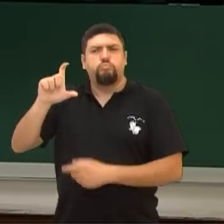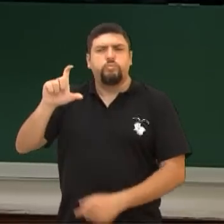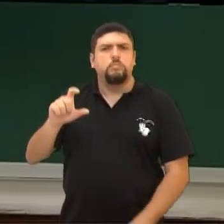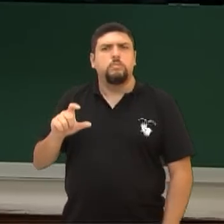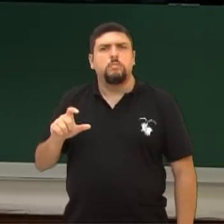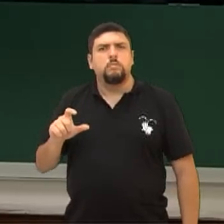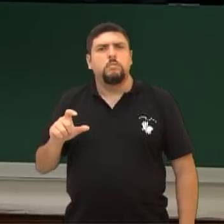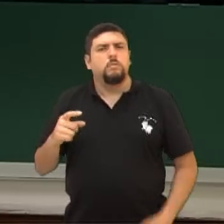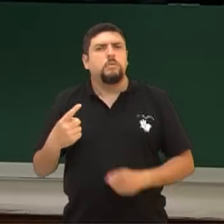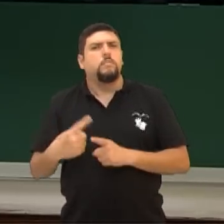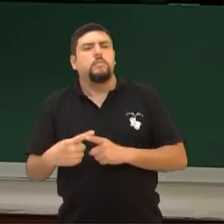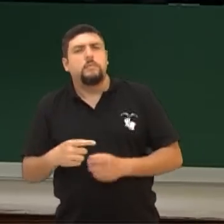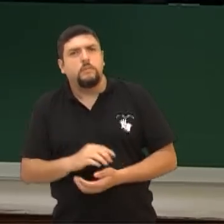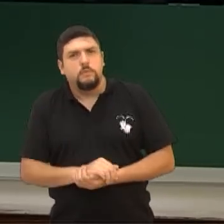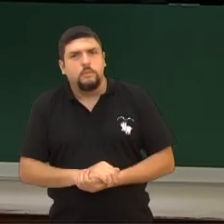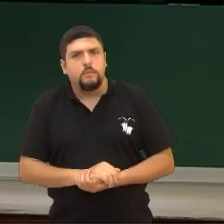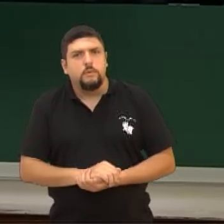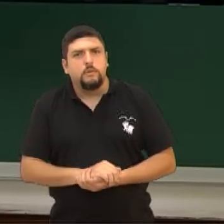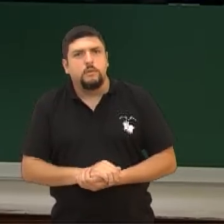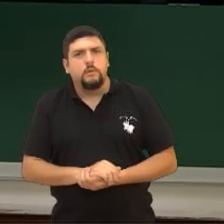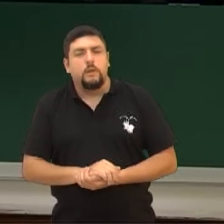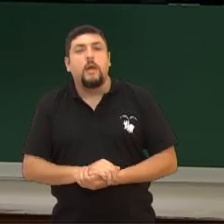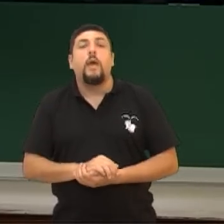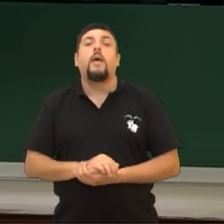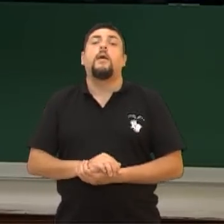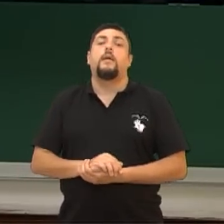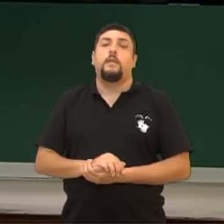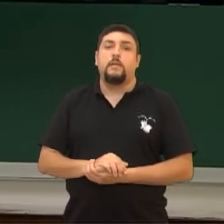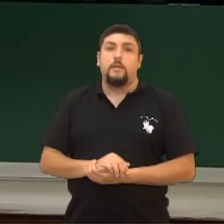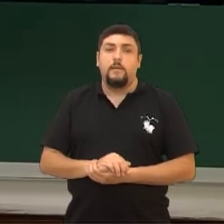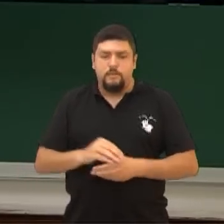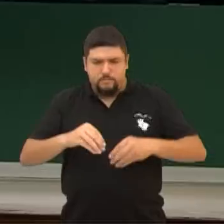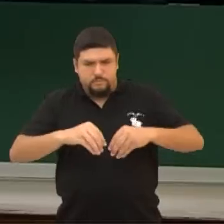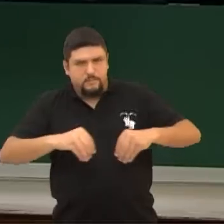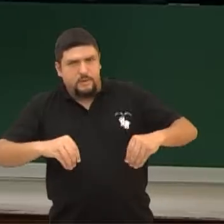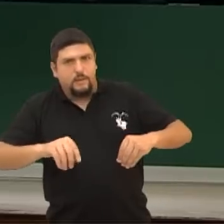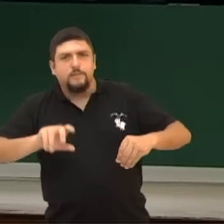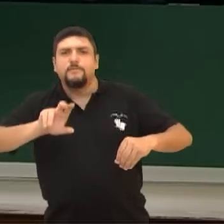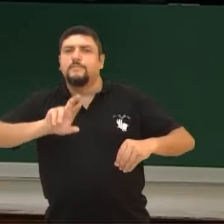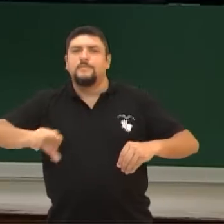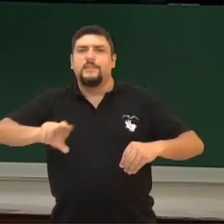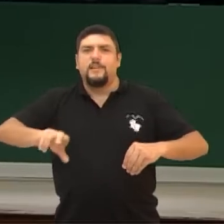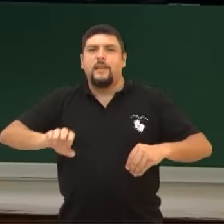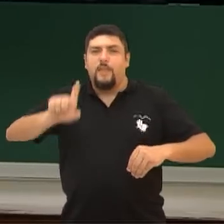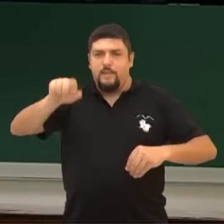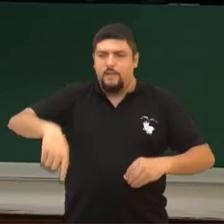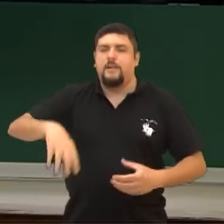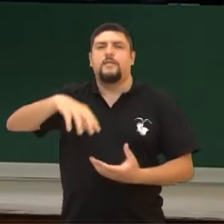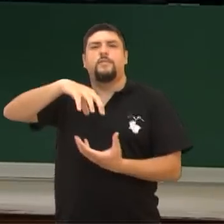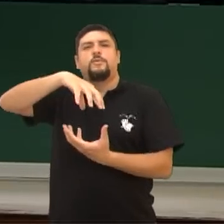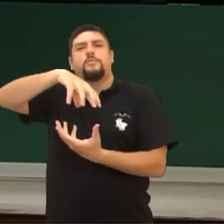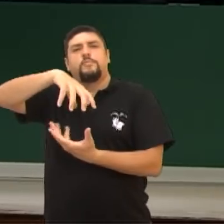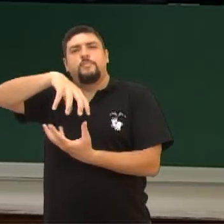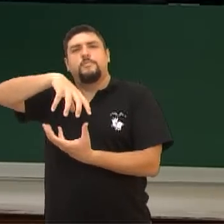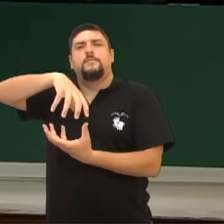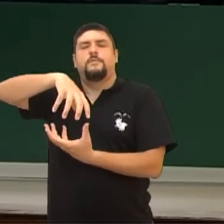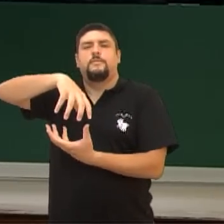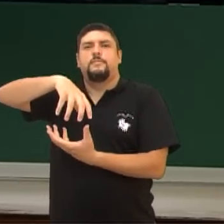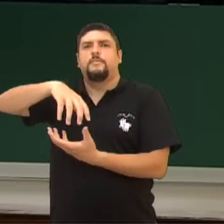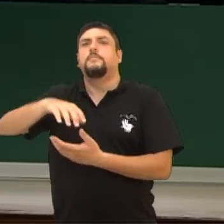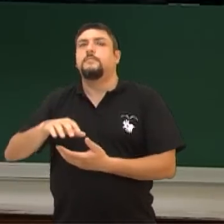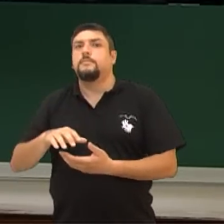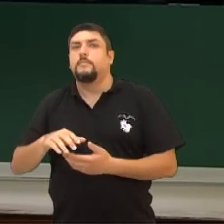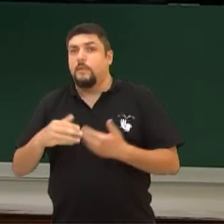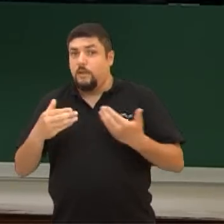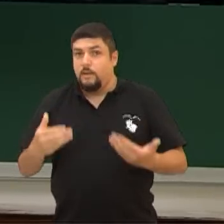estar no início do texto? Porque é o nome desse planeta, tá? Por isso que terra, quando se trata do planeta, tem